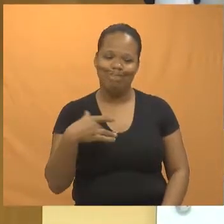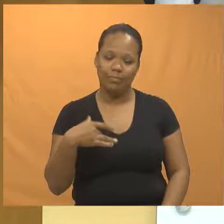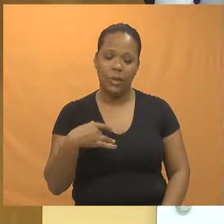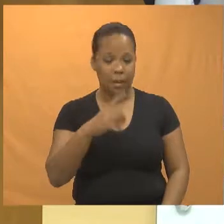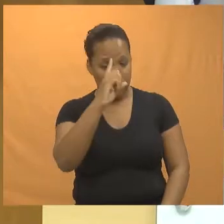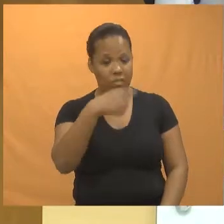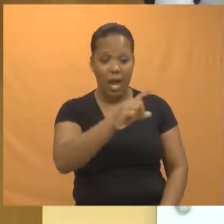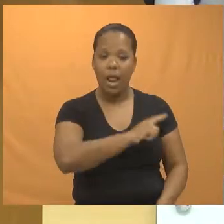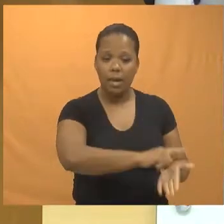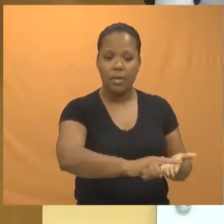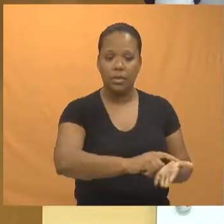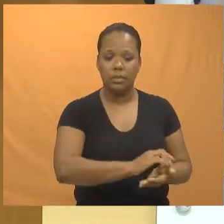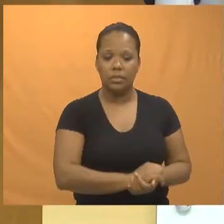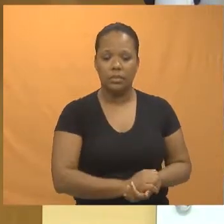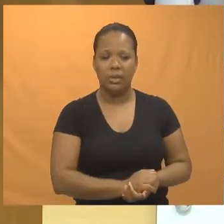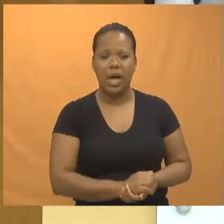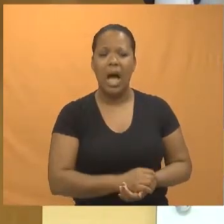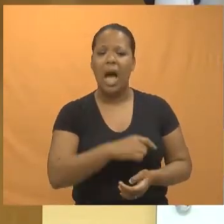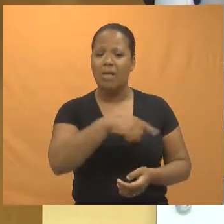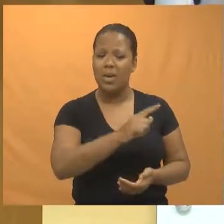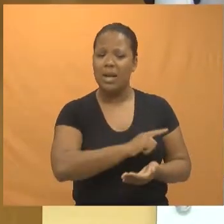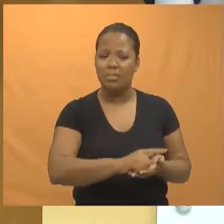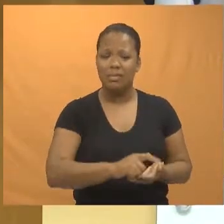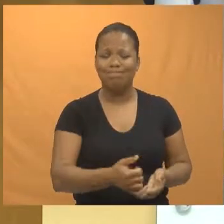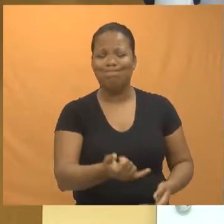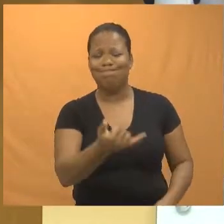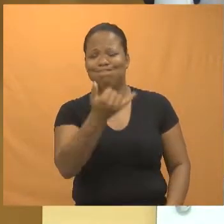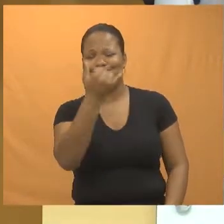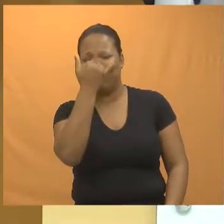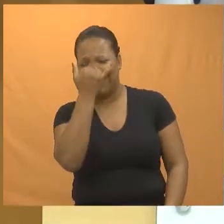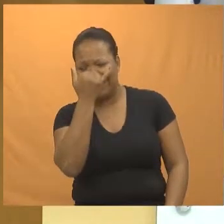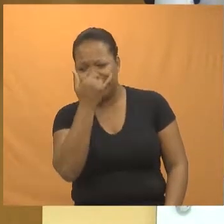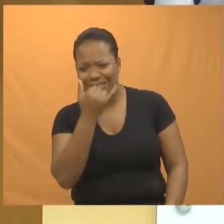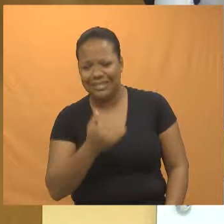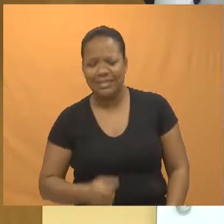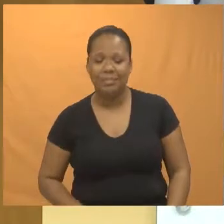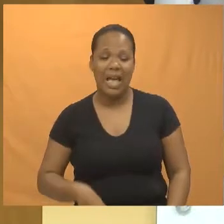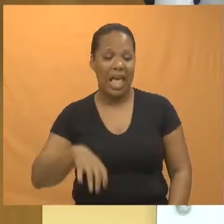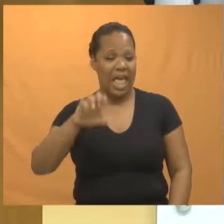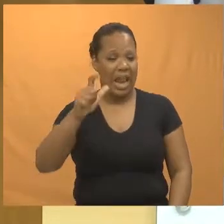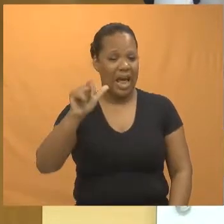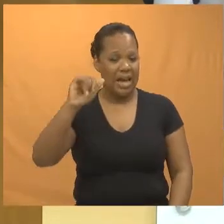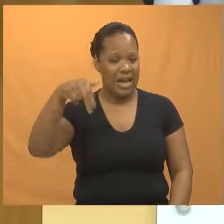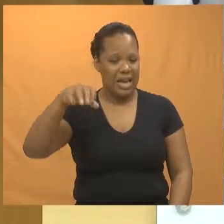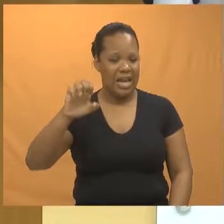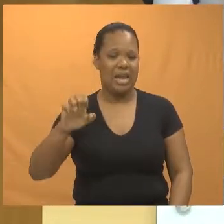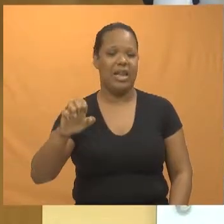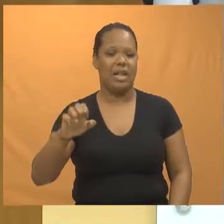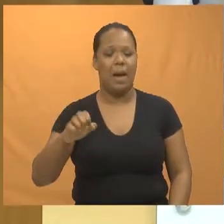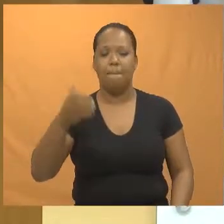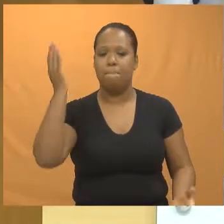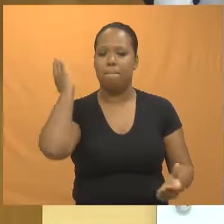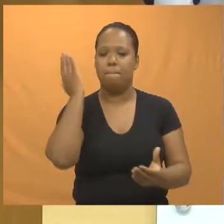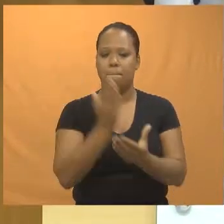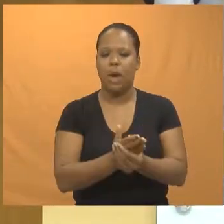limpa. Puta merda, foi lá e limpou, mas foi a conta da promotora Elaine Taborda